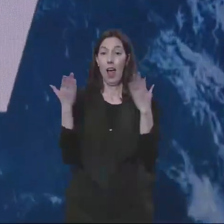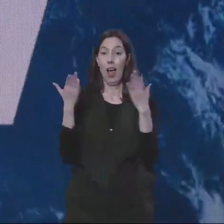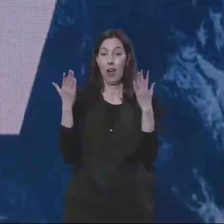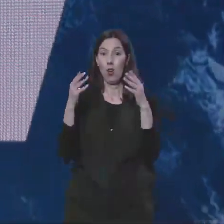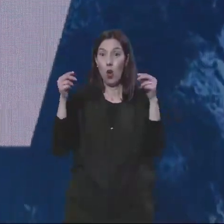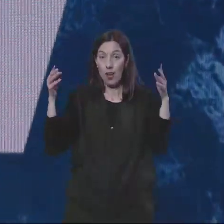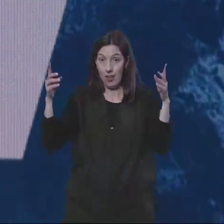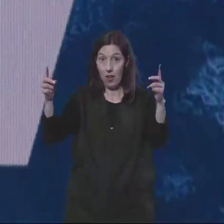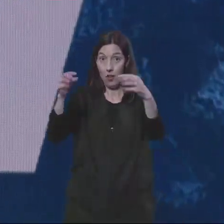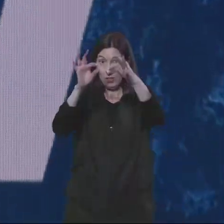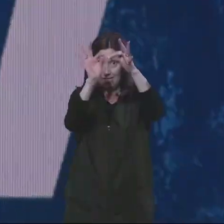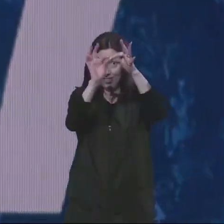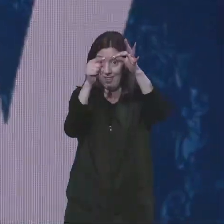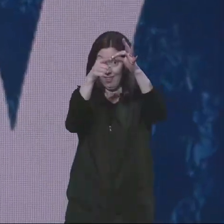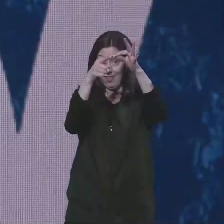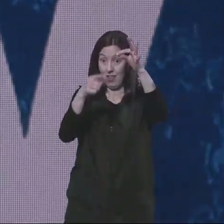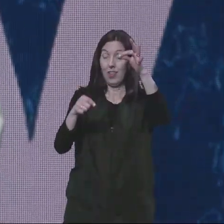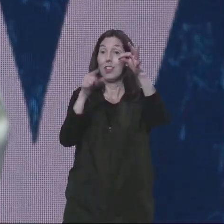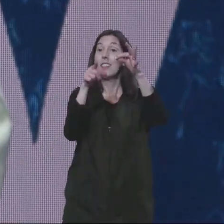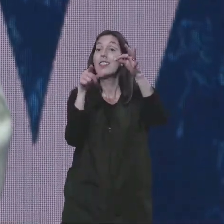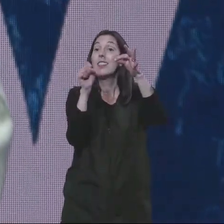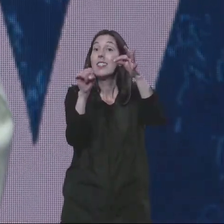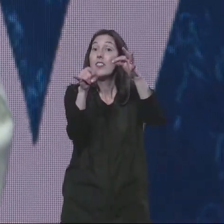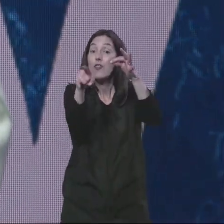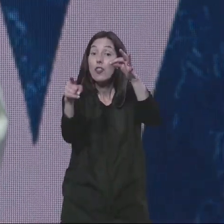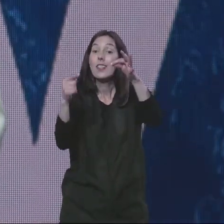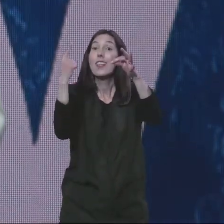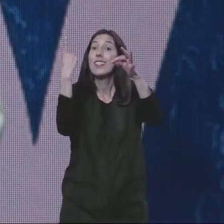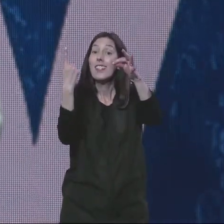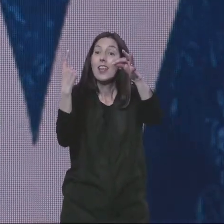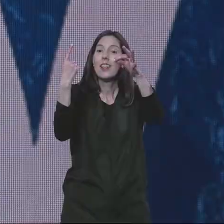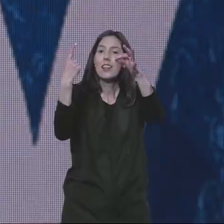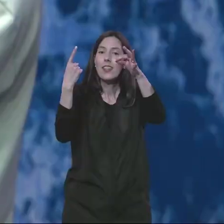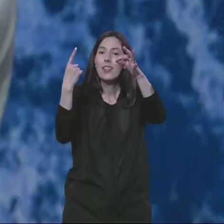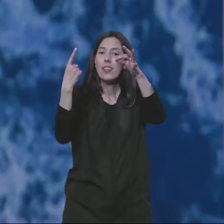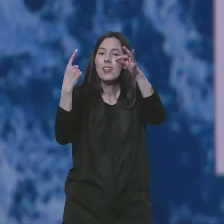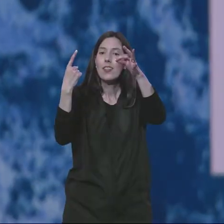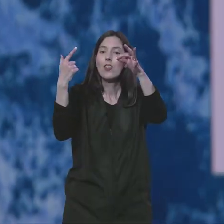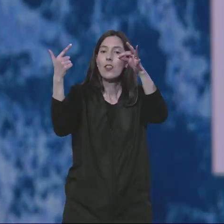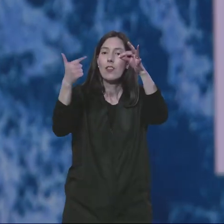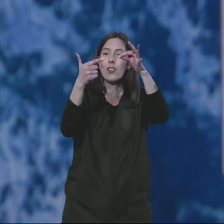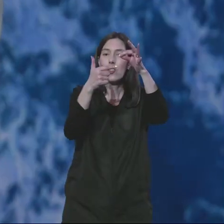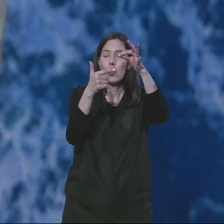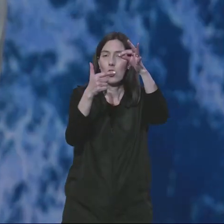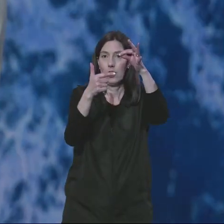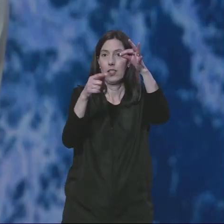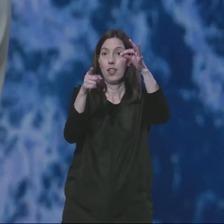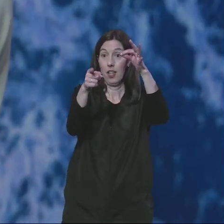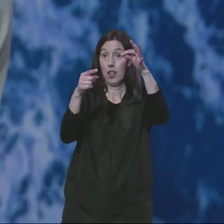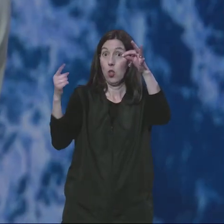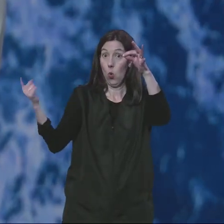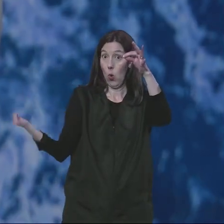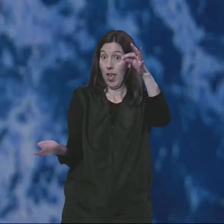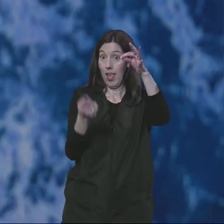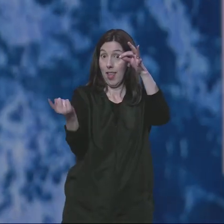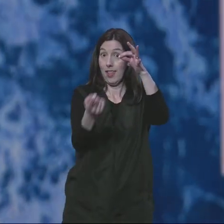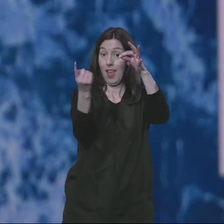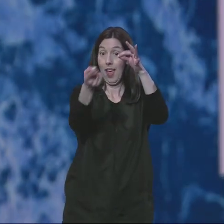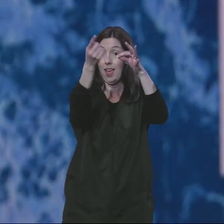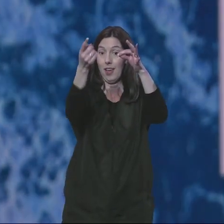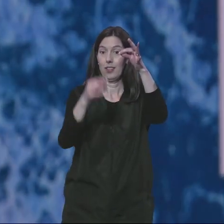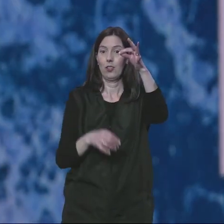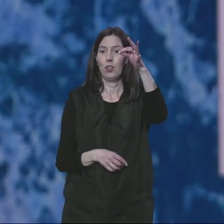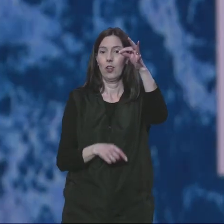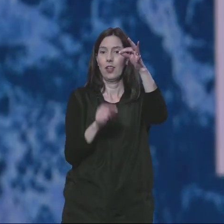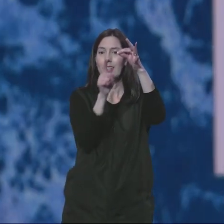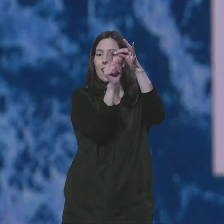Se você for essa pessoa que vive 122 anos, isso aqui, na linha da eternidade,